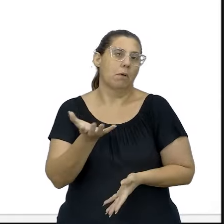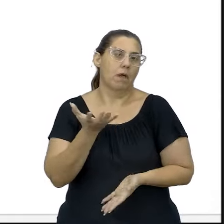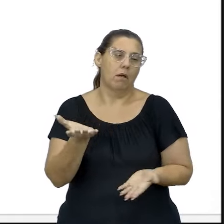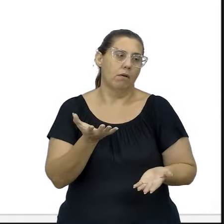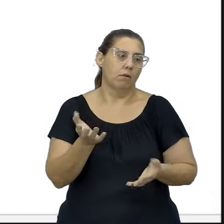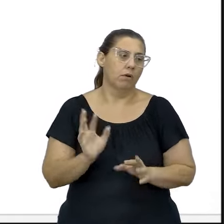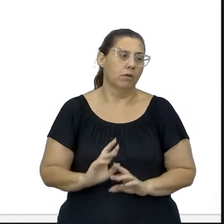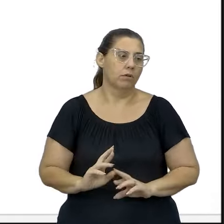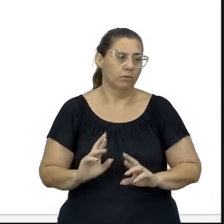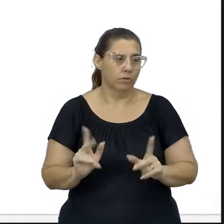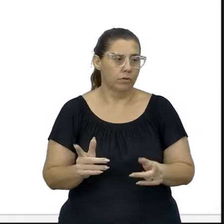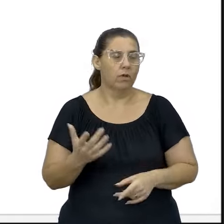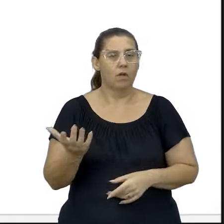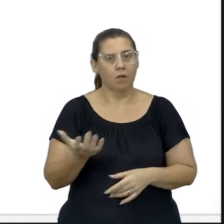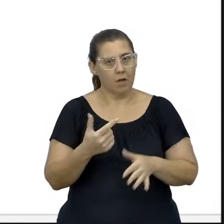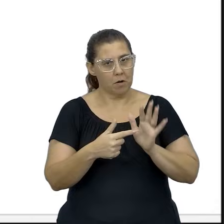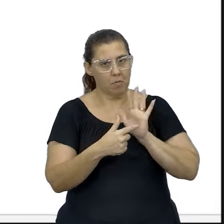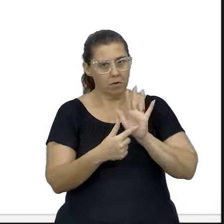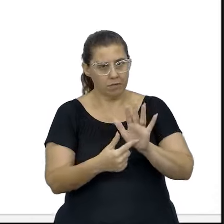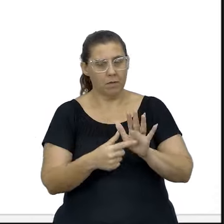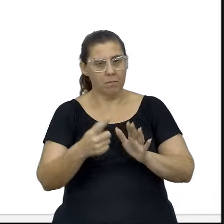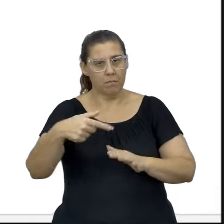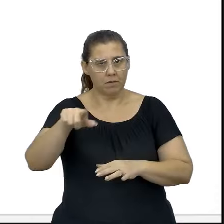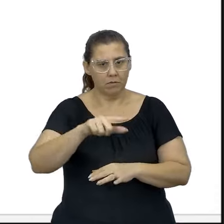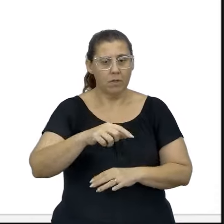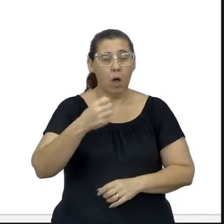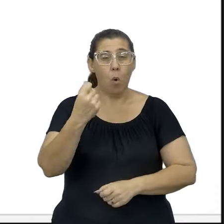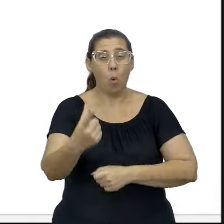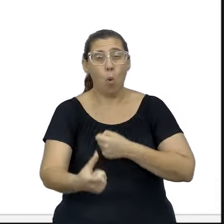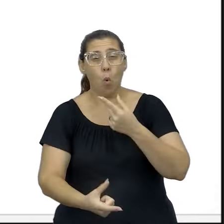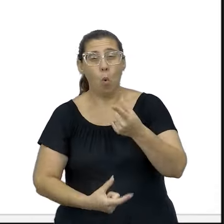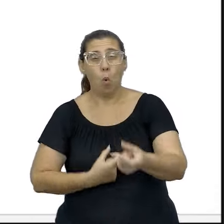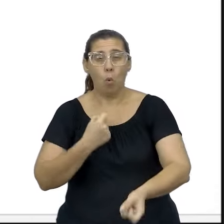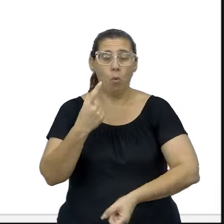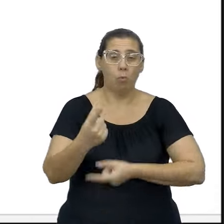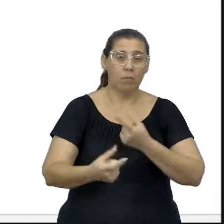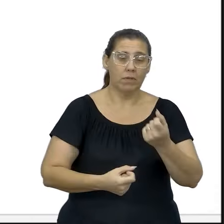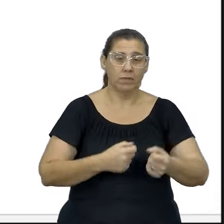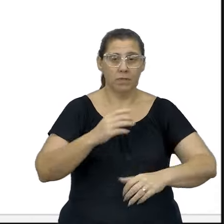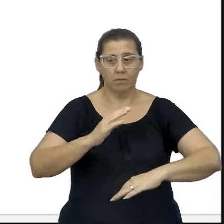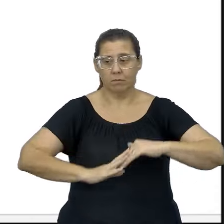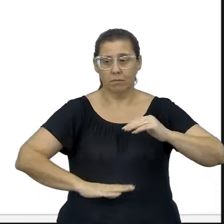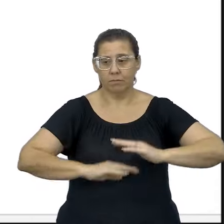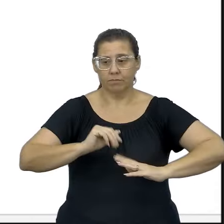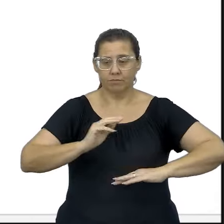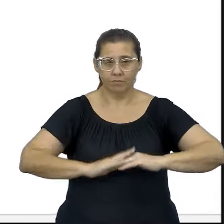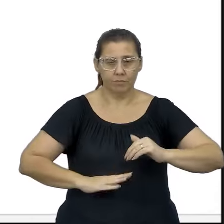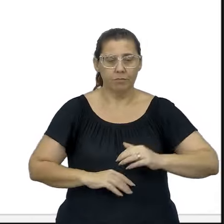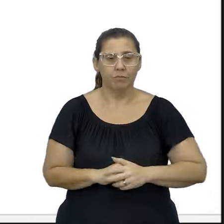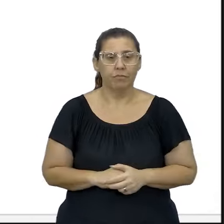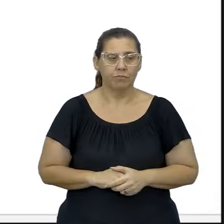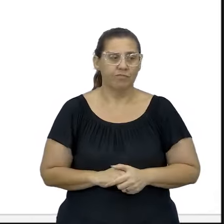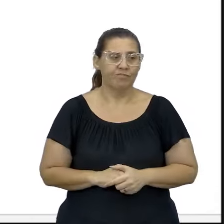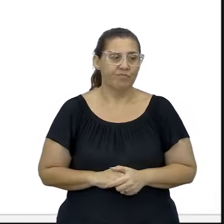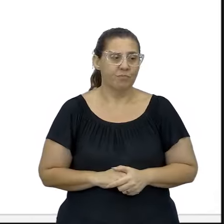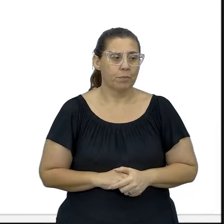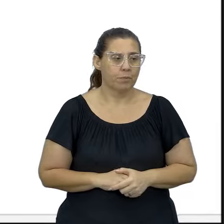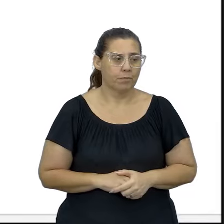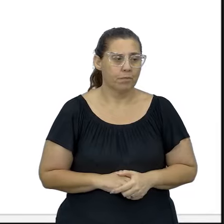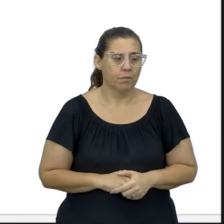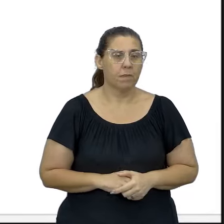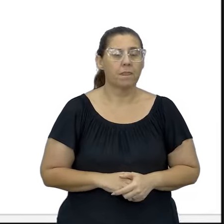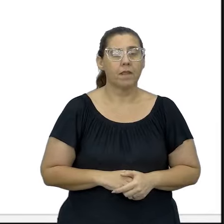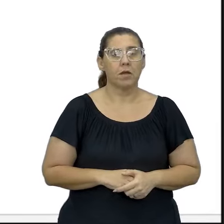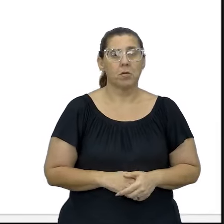pelo contrário. Então, eu quero destacar aqui com vocês algumas dessas habilidades. Então, vamos lá.